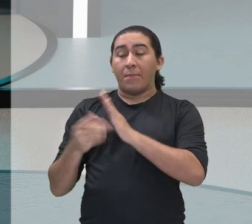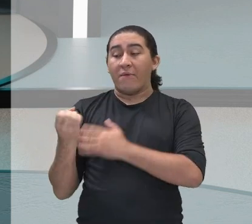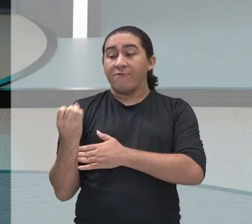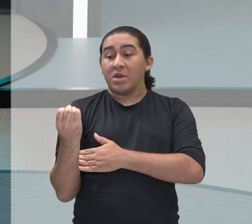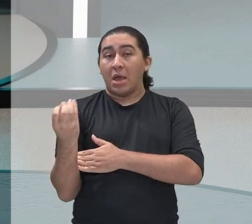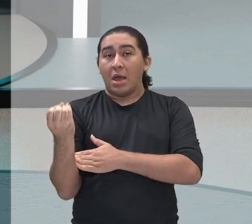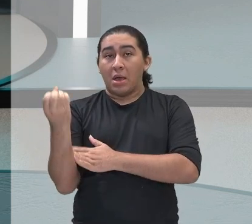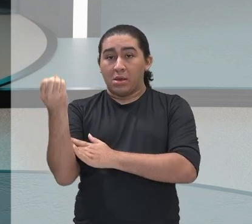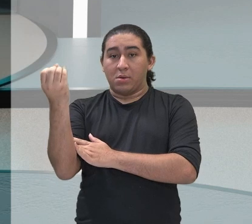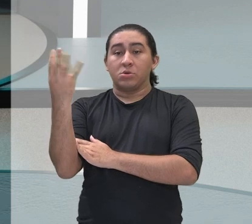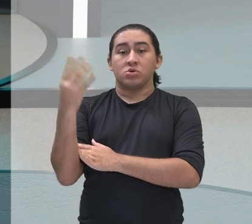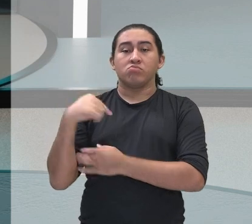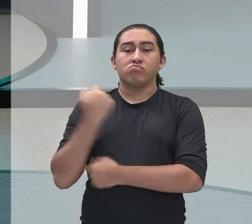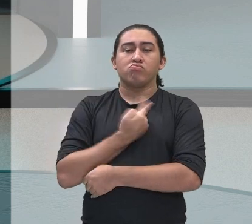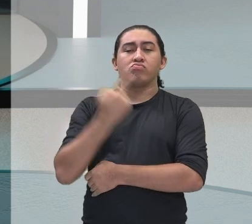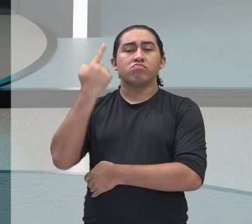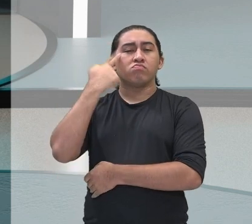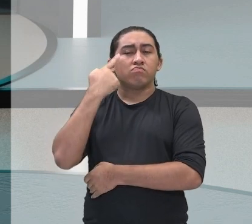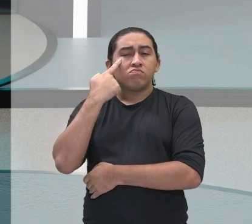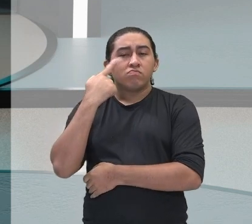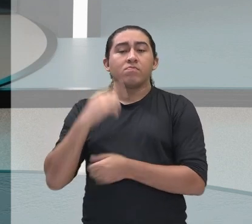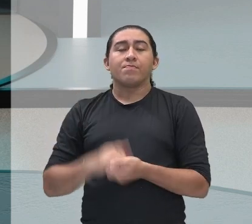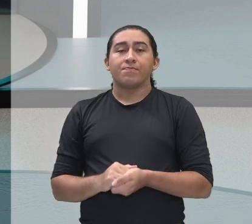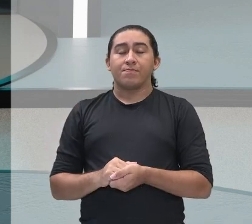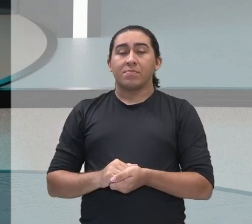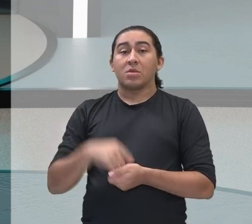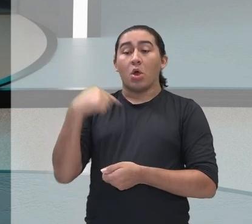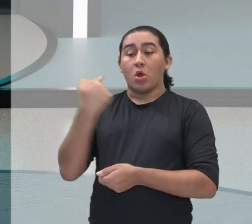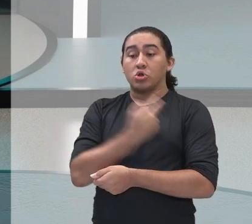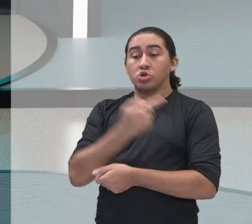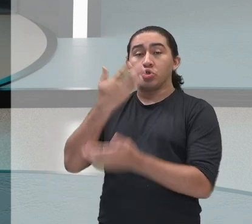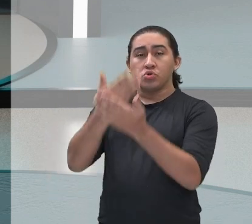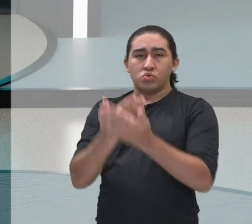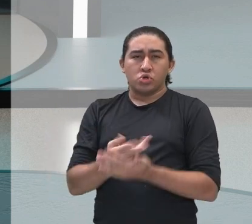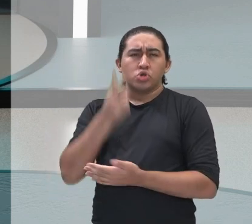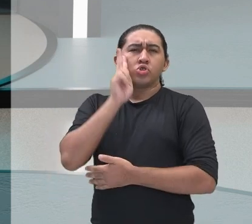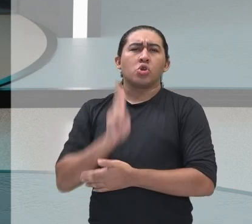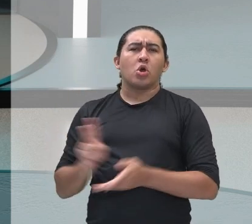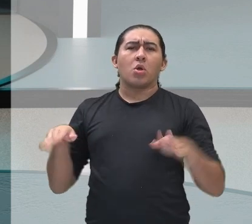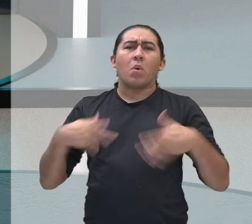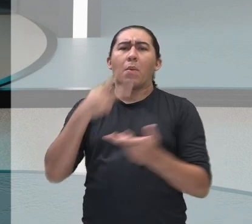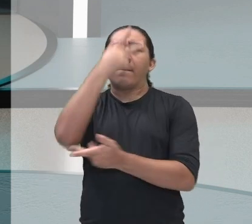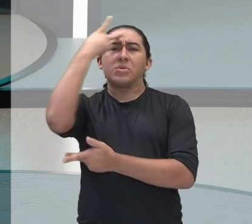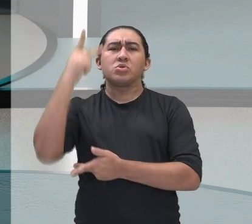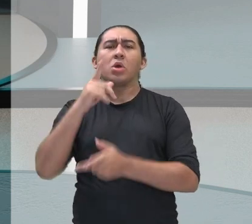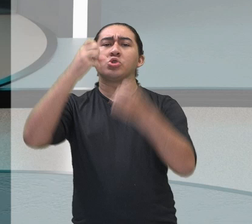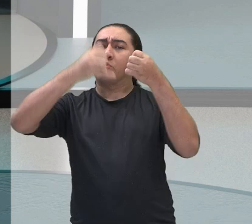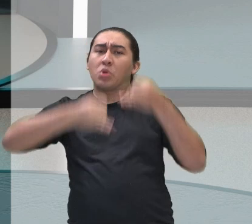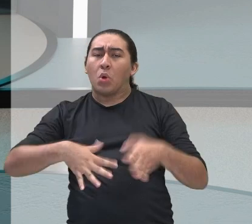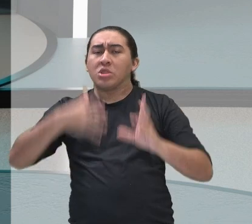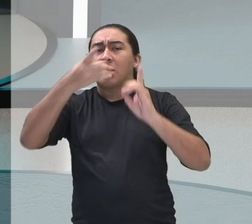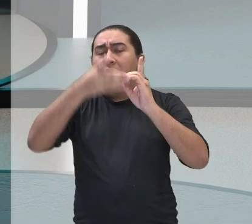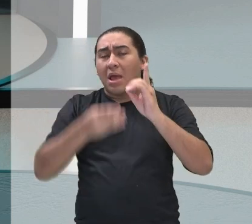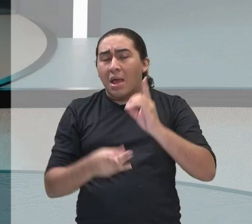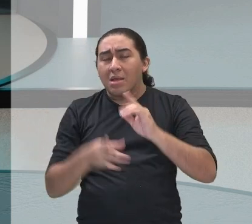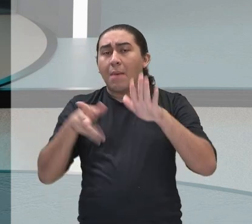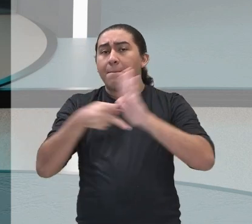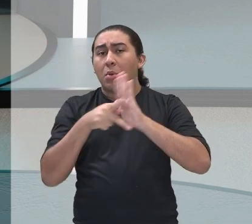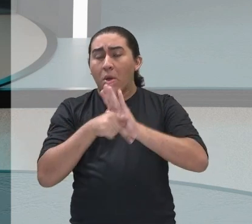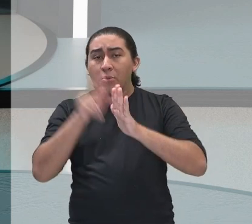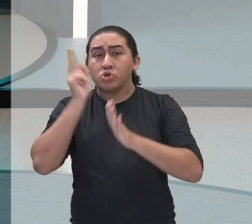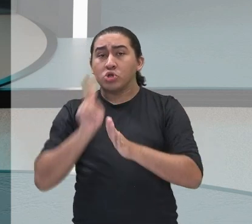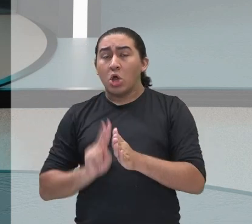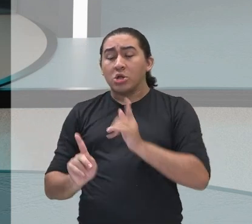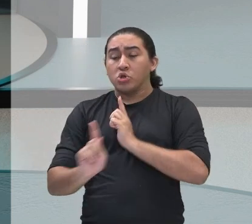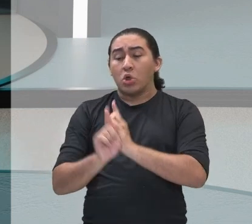perceber que, quando nós estudamos história, quem contou a história do descobrimento do Brasil? Pero Vaz de Caminha. Mas